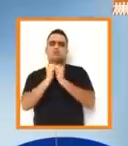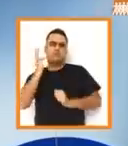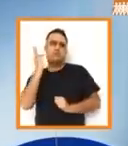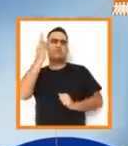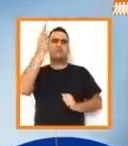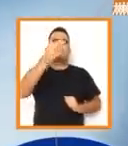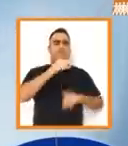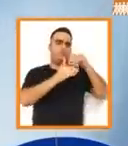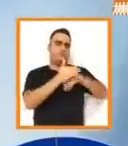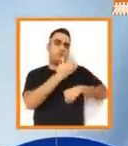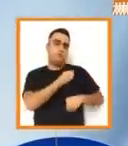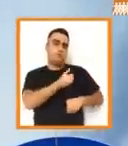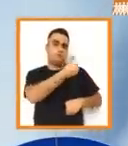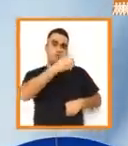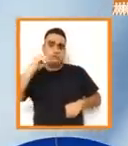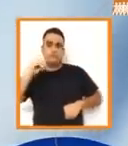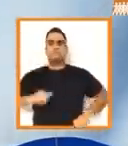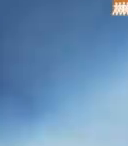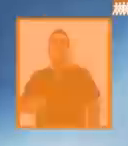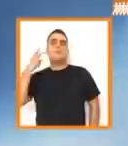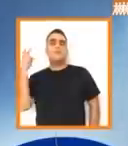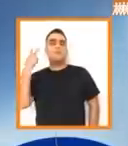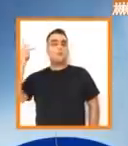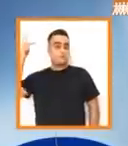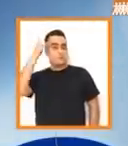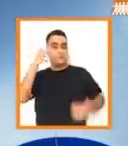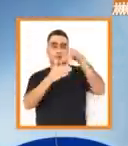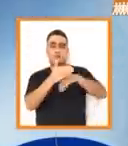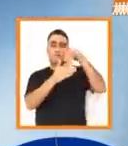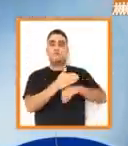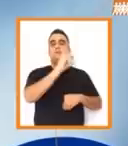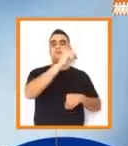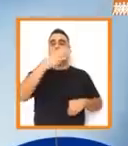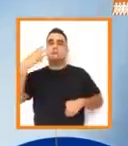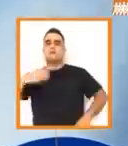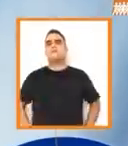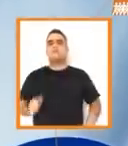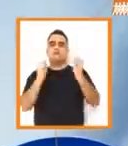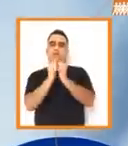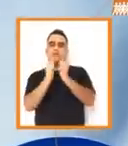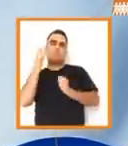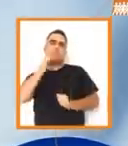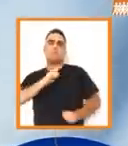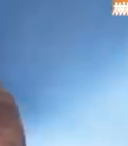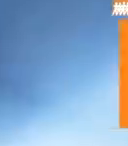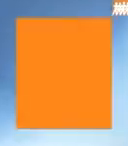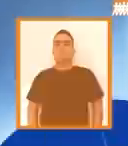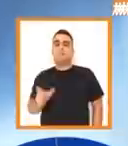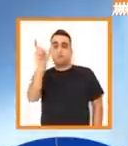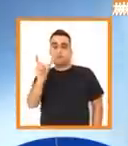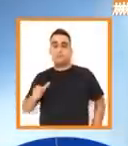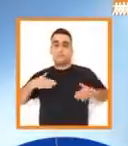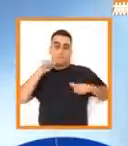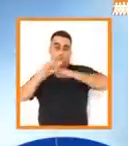melhor. Com vocês chegaremos mais longe, 90-100. Batata, vereador da cidade de São Paulo, 90-033. Junto conseguiremos.